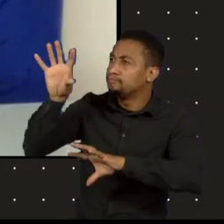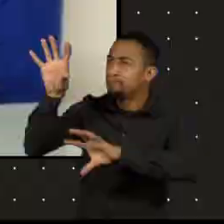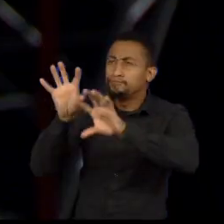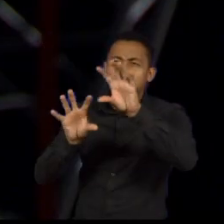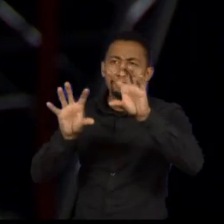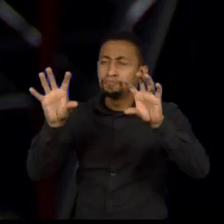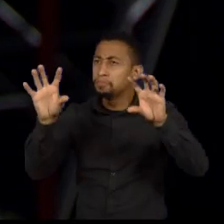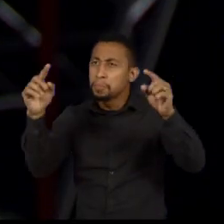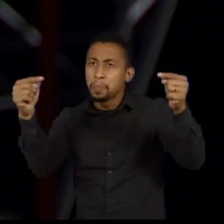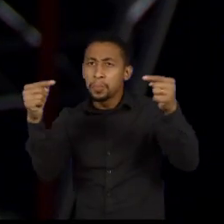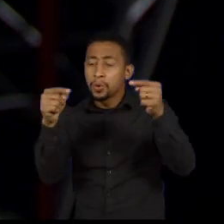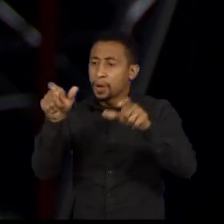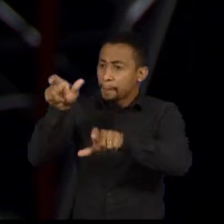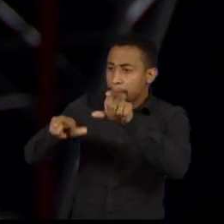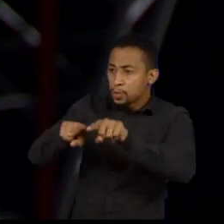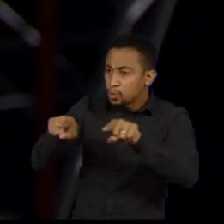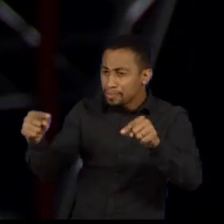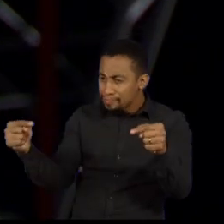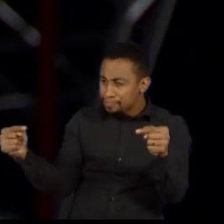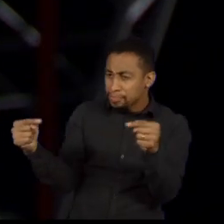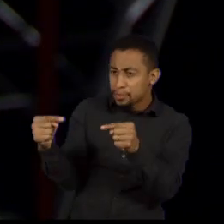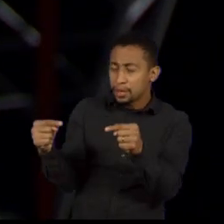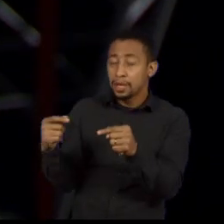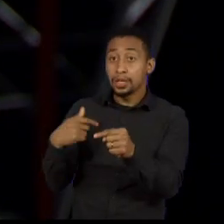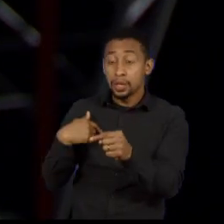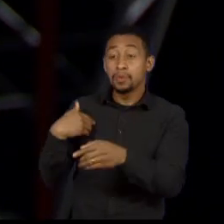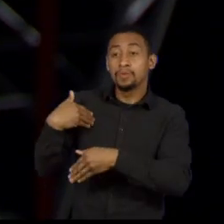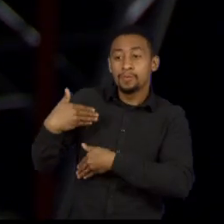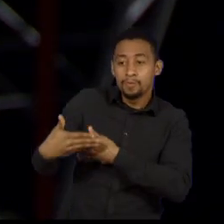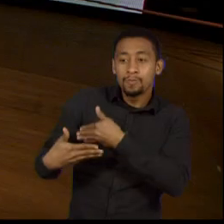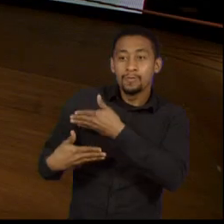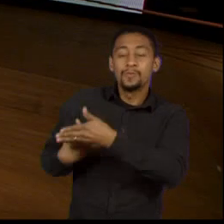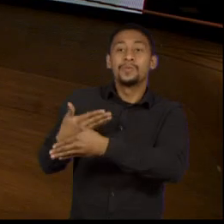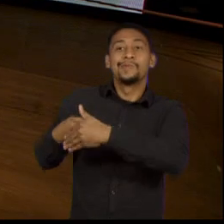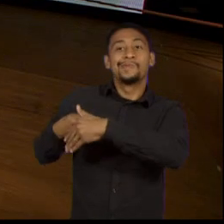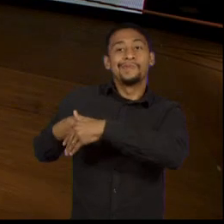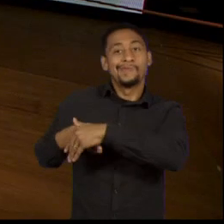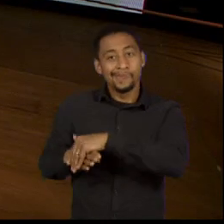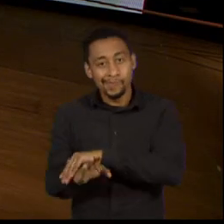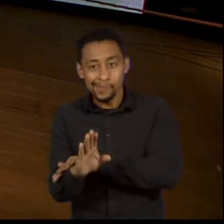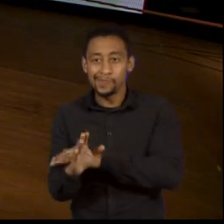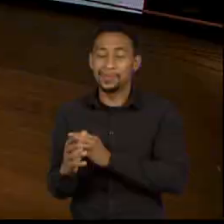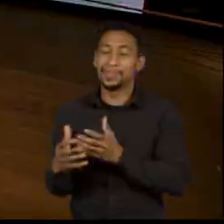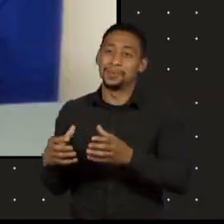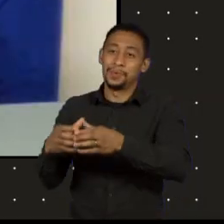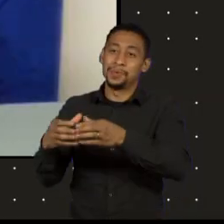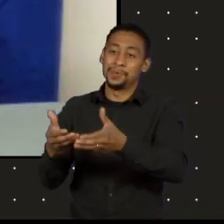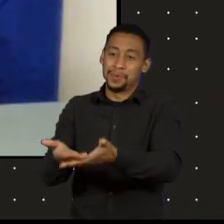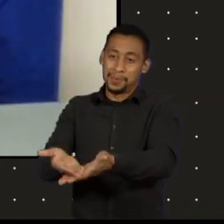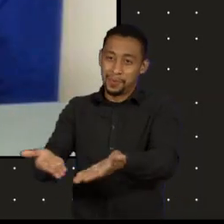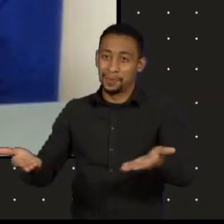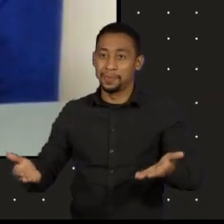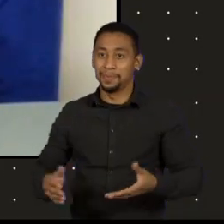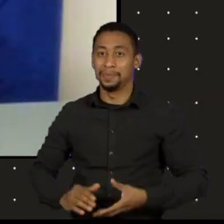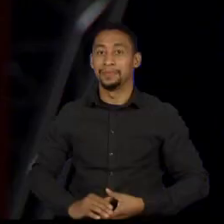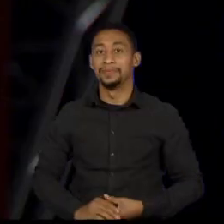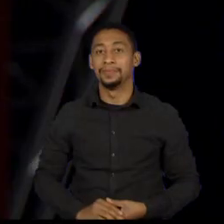com os atores, e eu achava que eu, aos poucos, fui formando um desses pilares da Companhia de Ópera